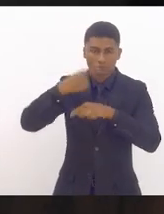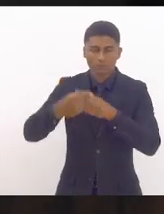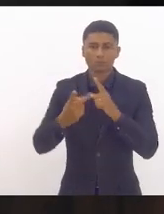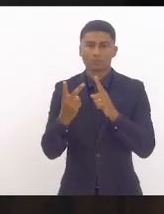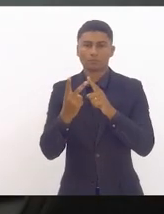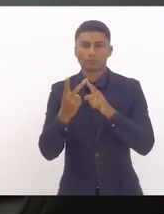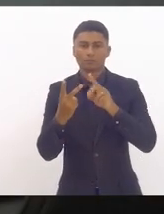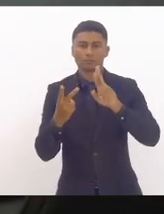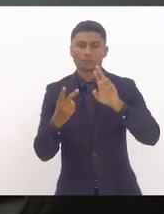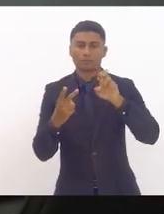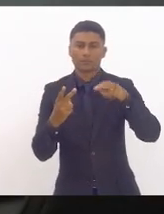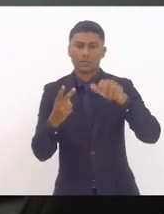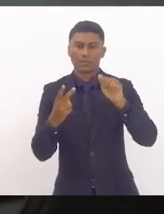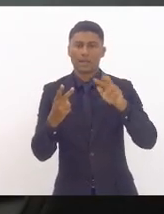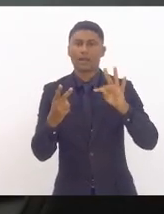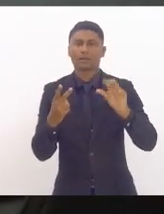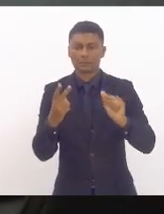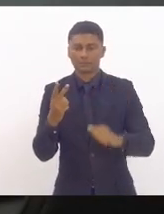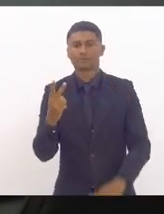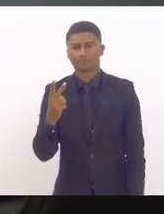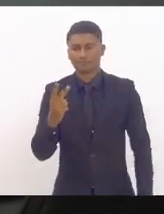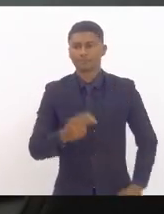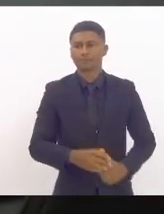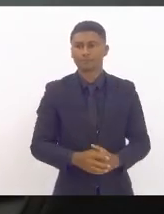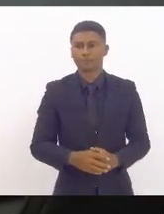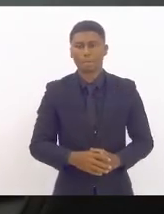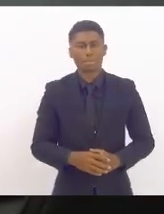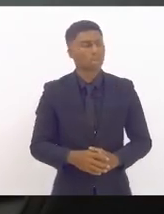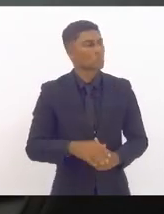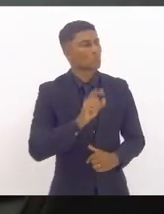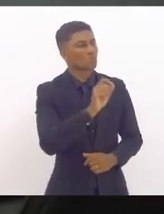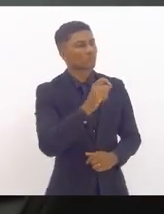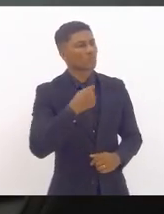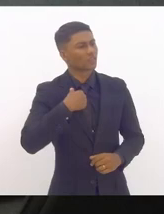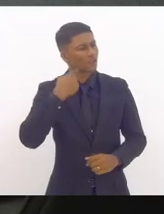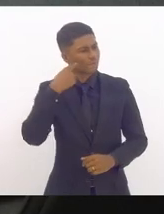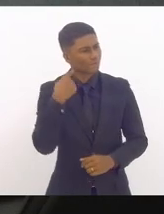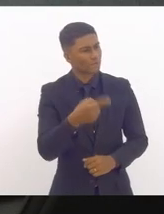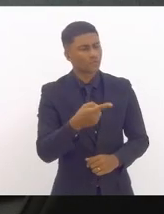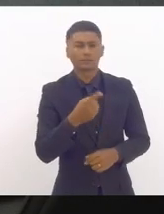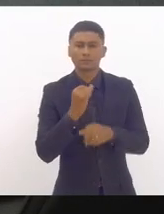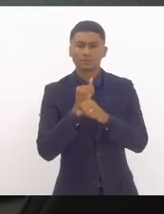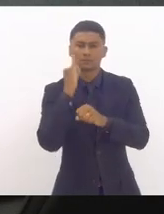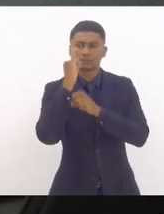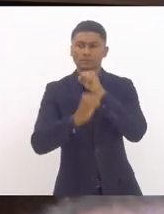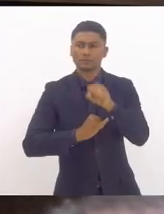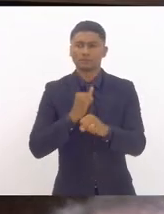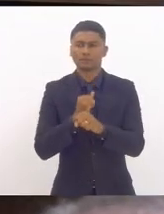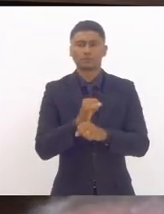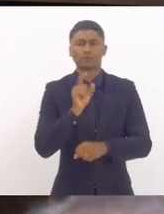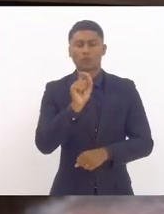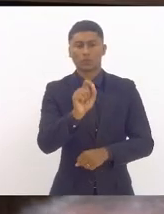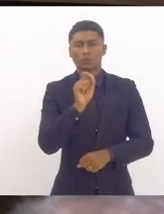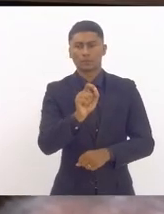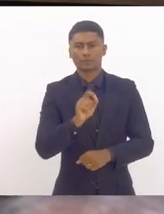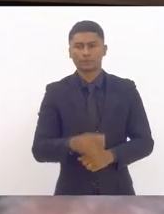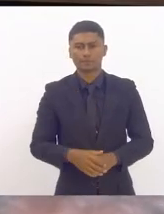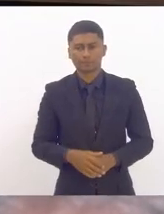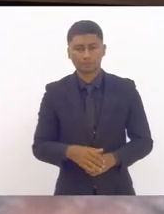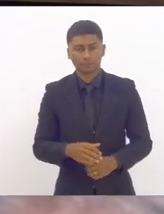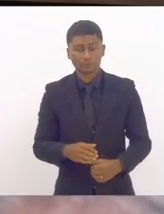Souza. Senhor presidente, é que eu vi aqui na internet que Vossa